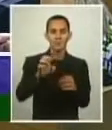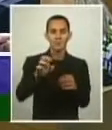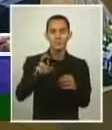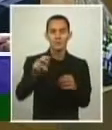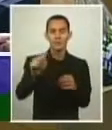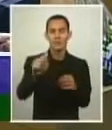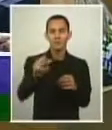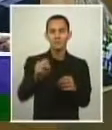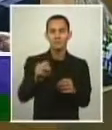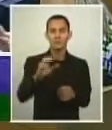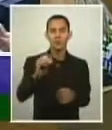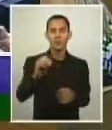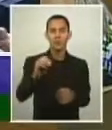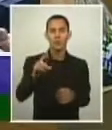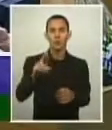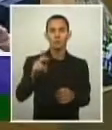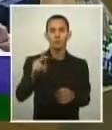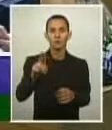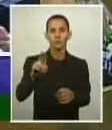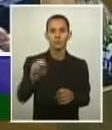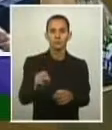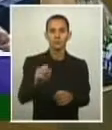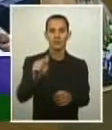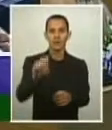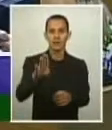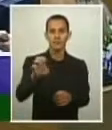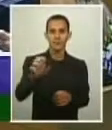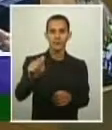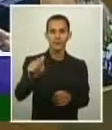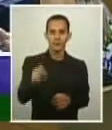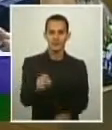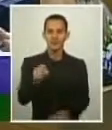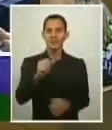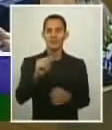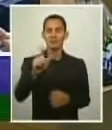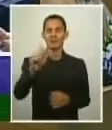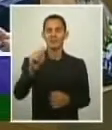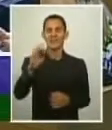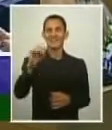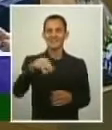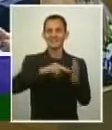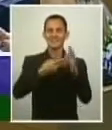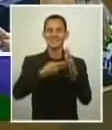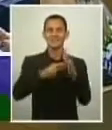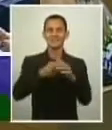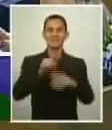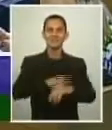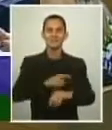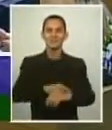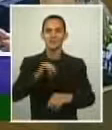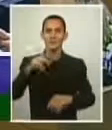corpus habeas é em latim o tempo o verbo do